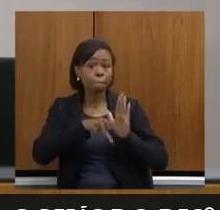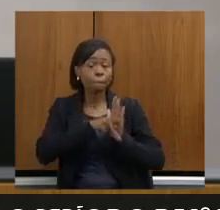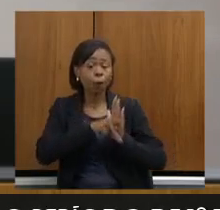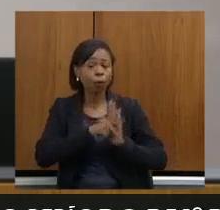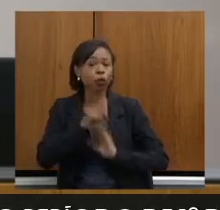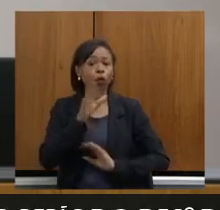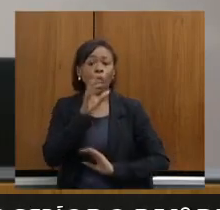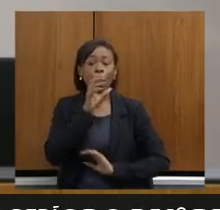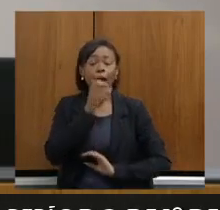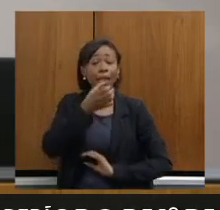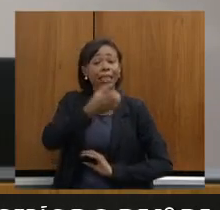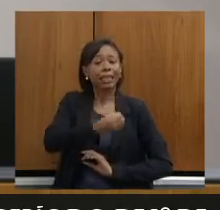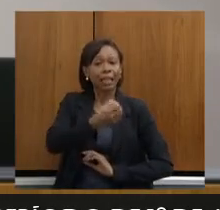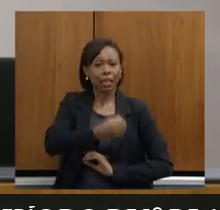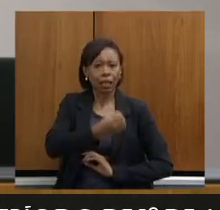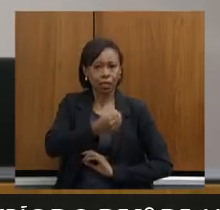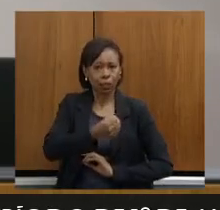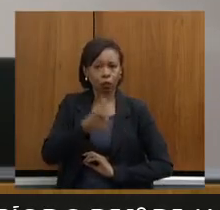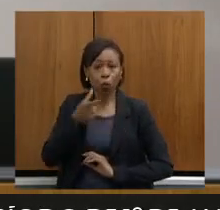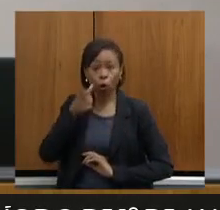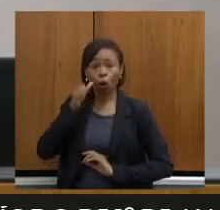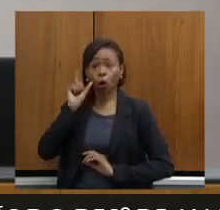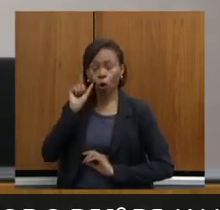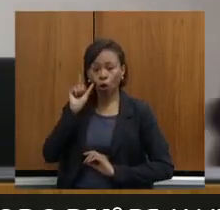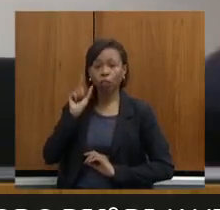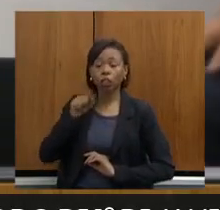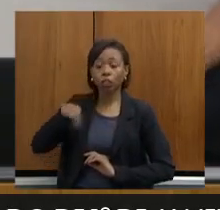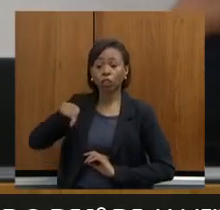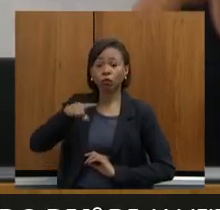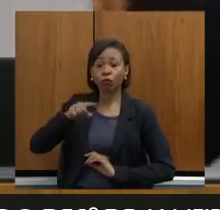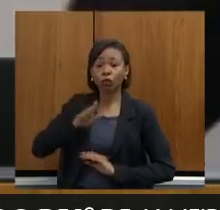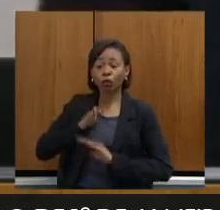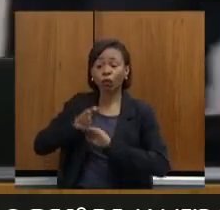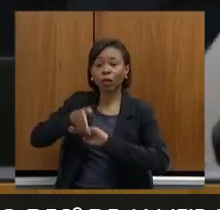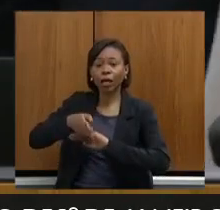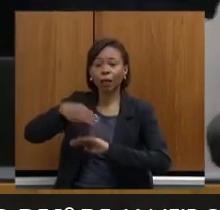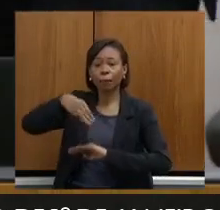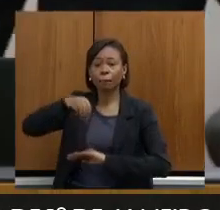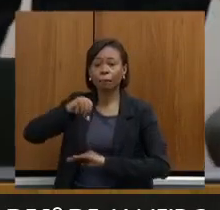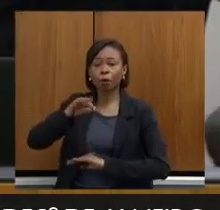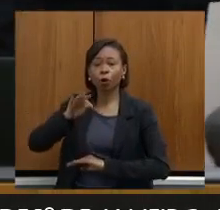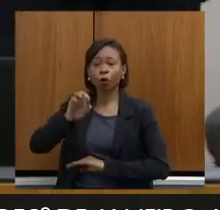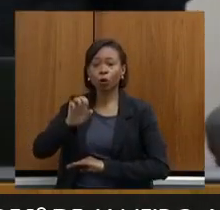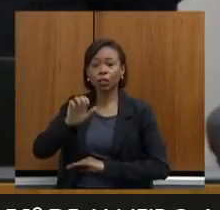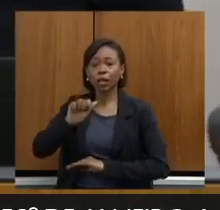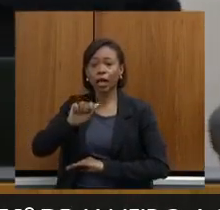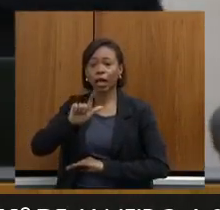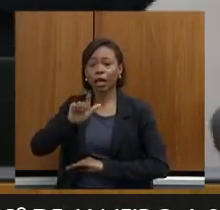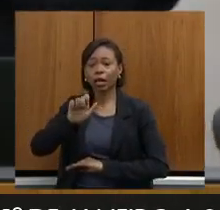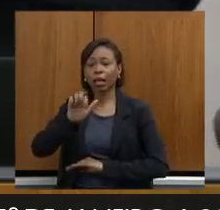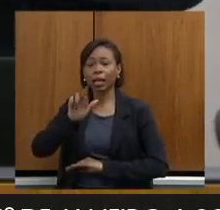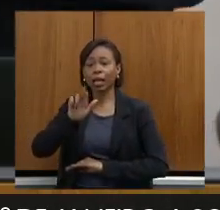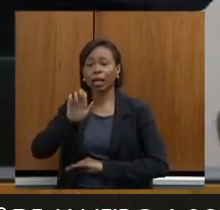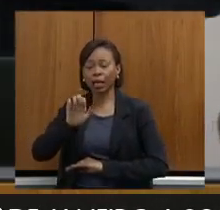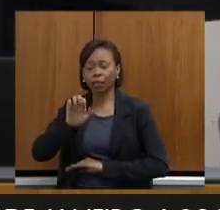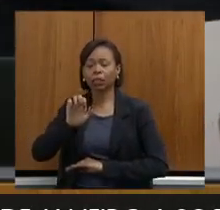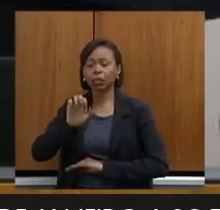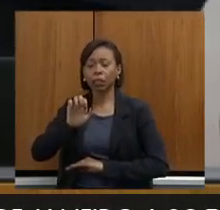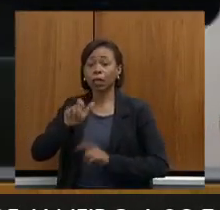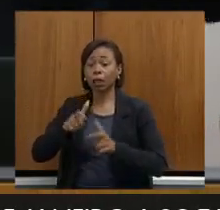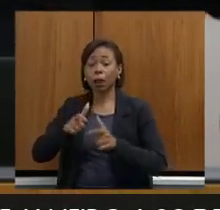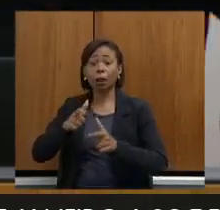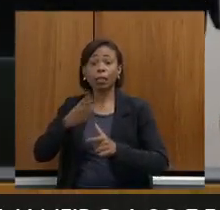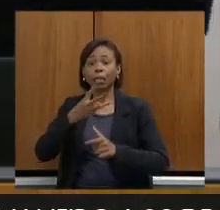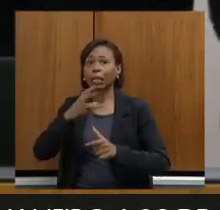Monte Alegre onde estavam ali 300 pessoas na maioria esmagadora de produtores de